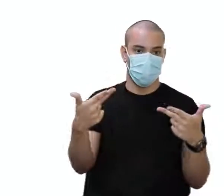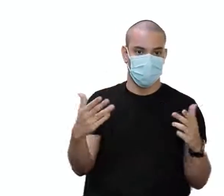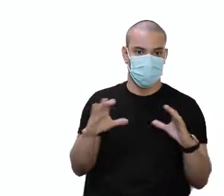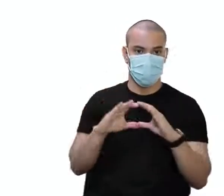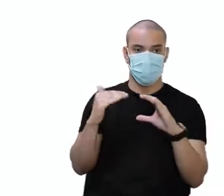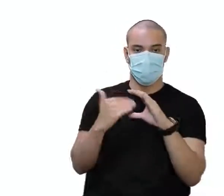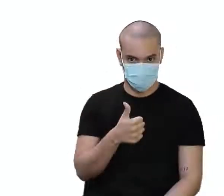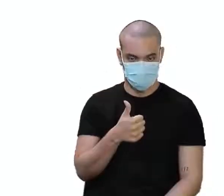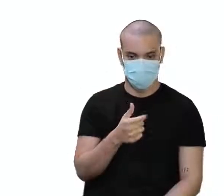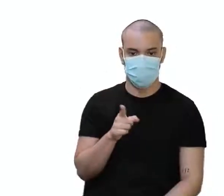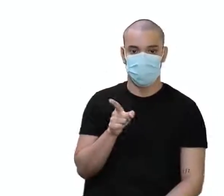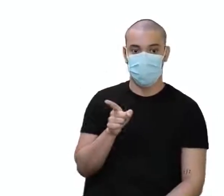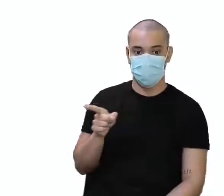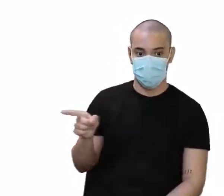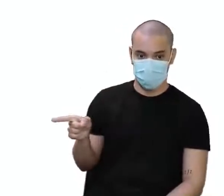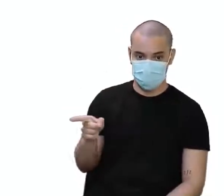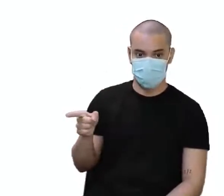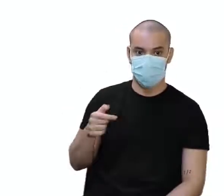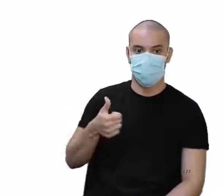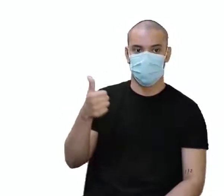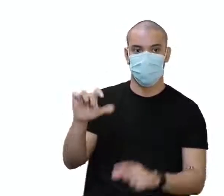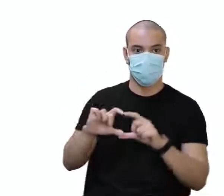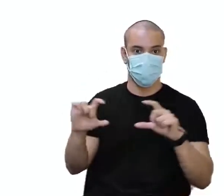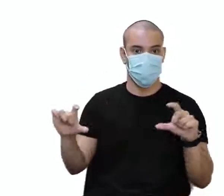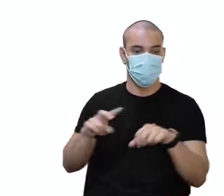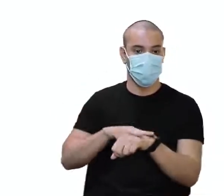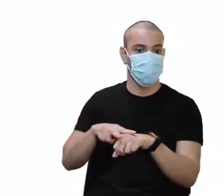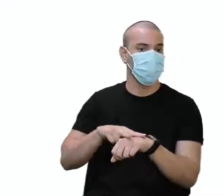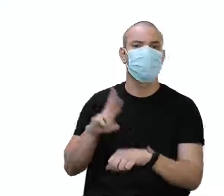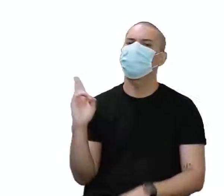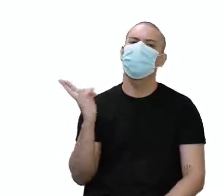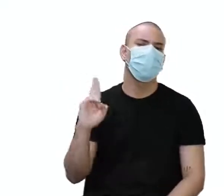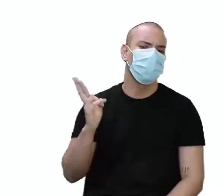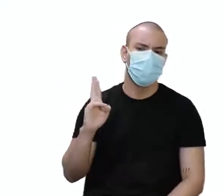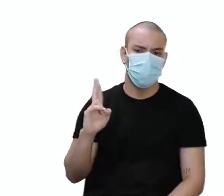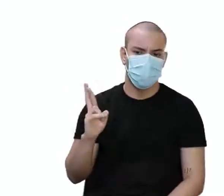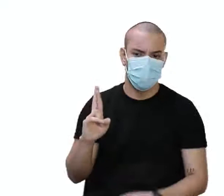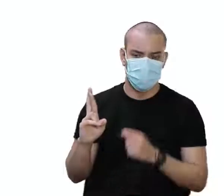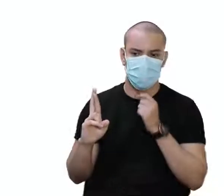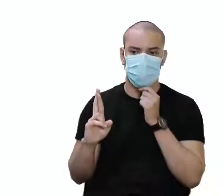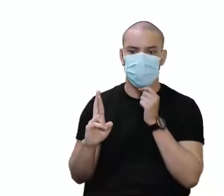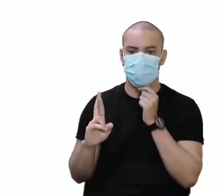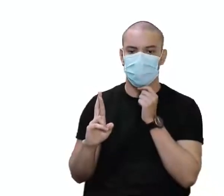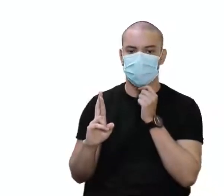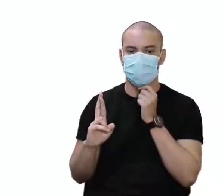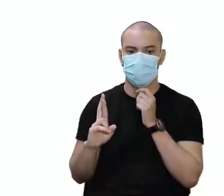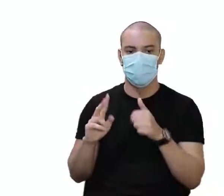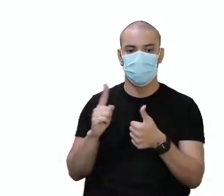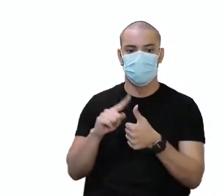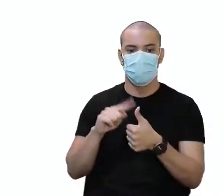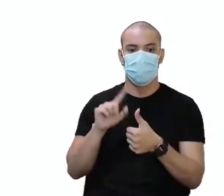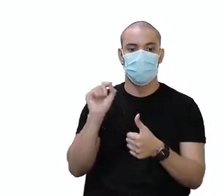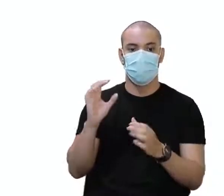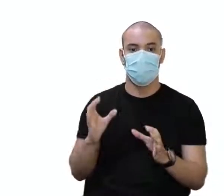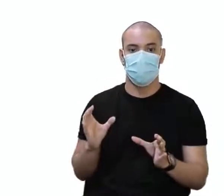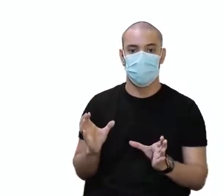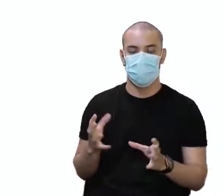níveis diferentes. Os produtores. Quem são os produtores, professora? As